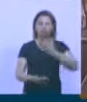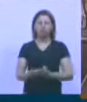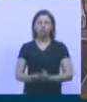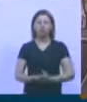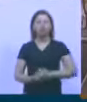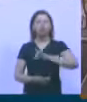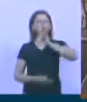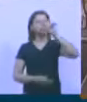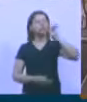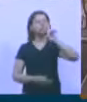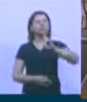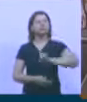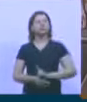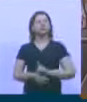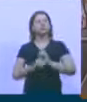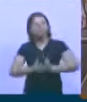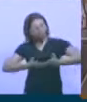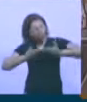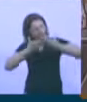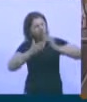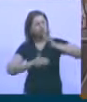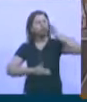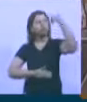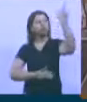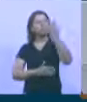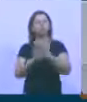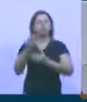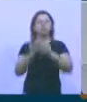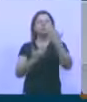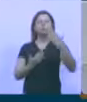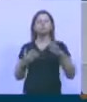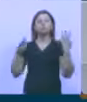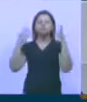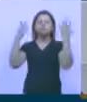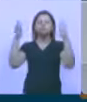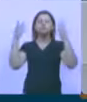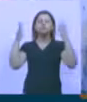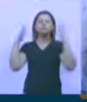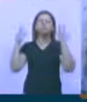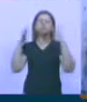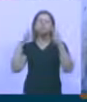e que coloquemos o nosso futuro em suas mãos.